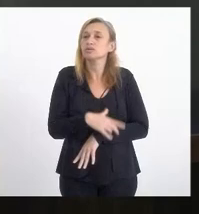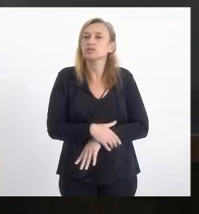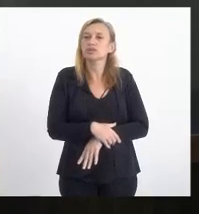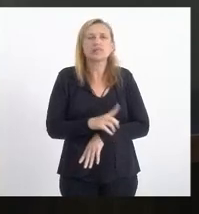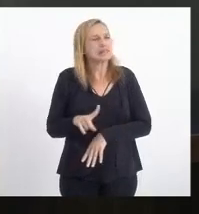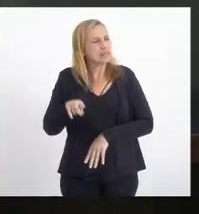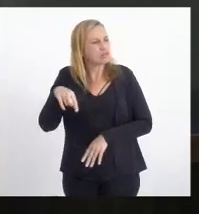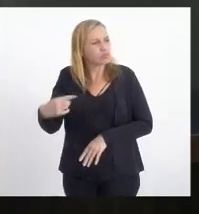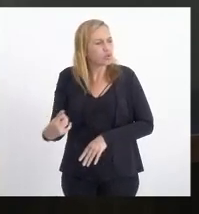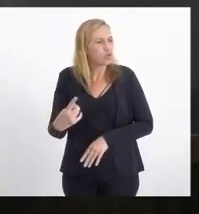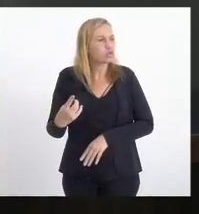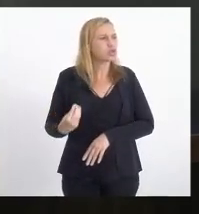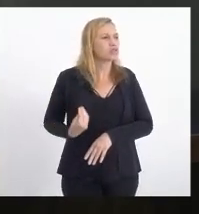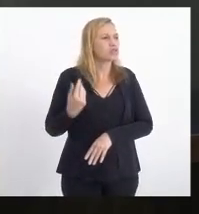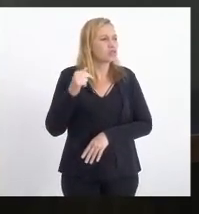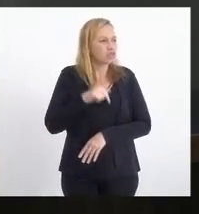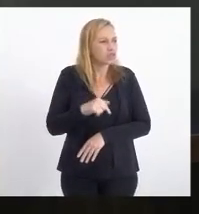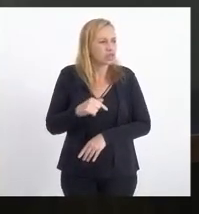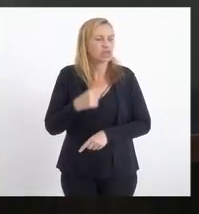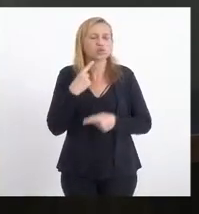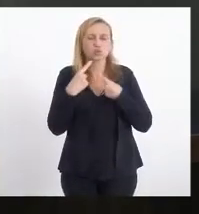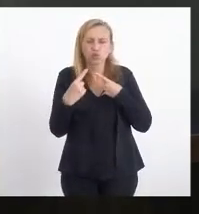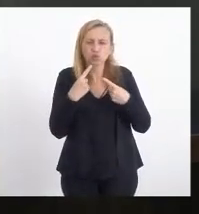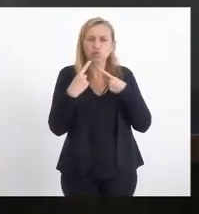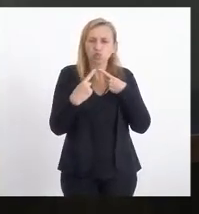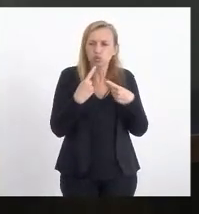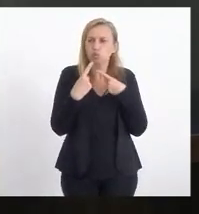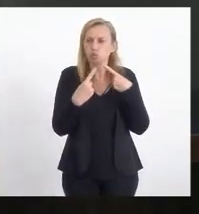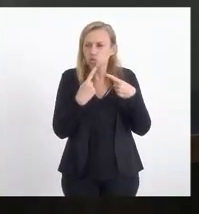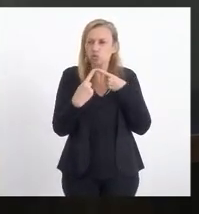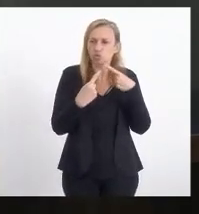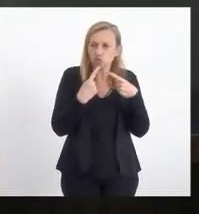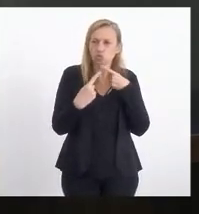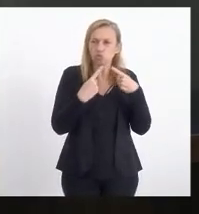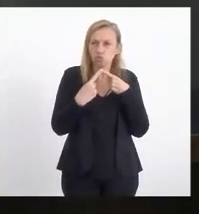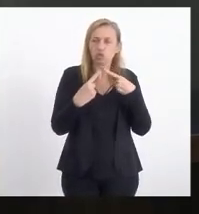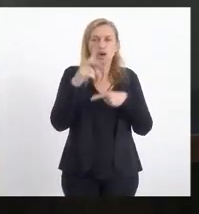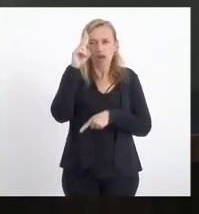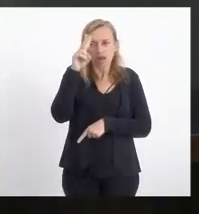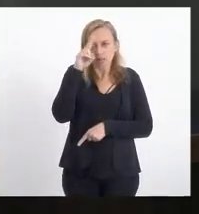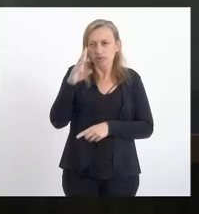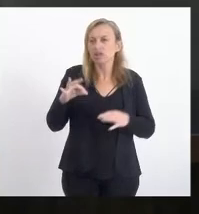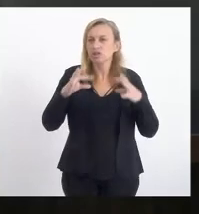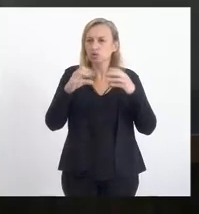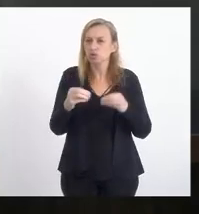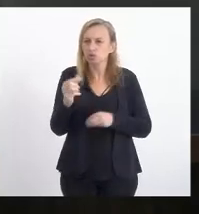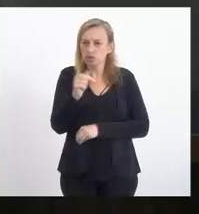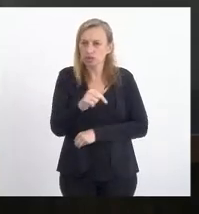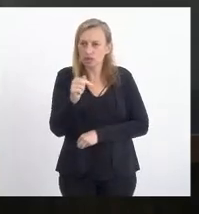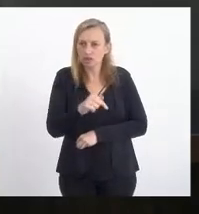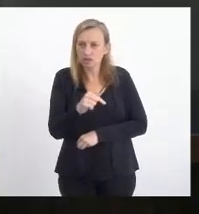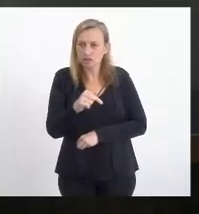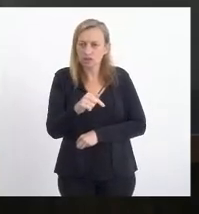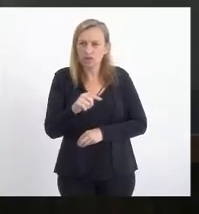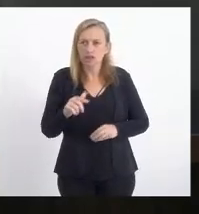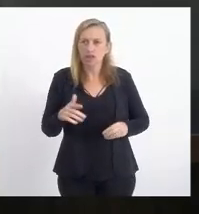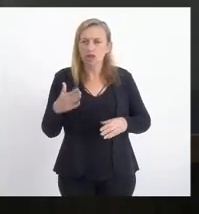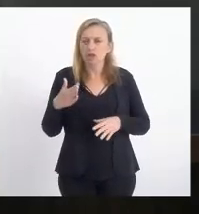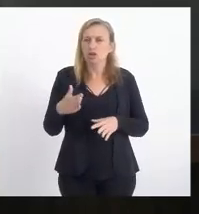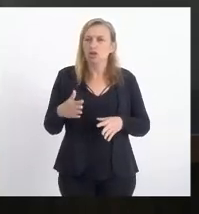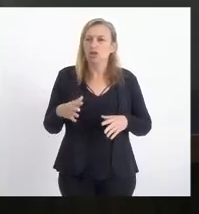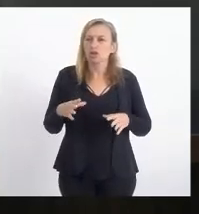depois que a gente ficar aqui exaustivamente discutindo se desgastando Lembrando que tá todo mundo aqui do mesmo